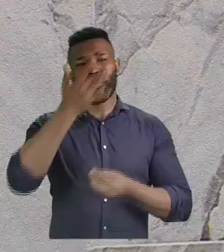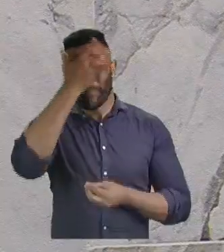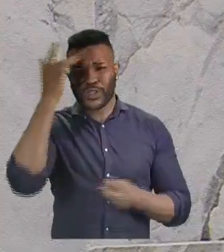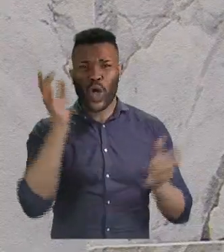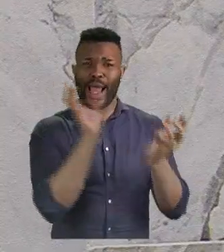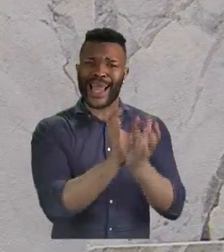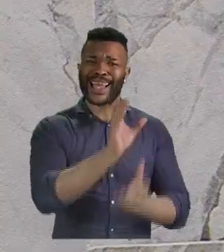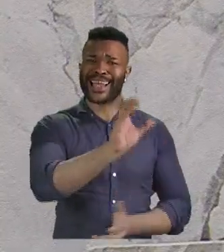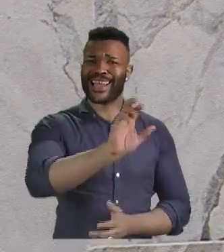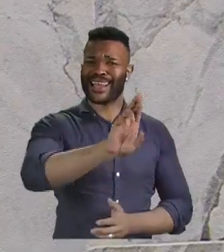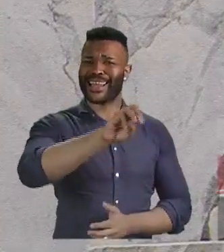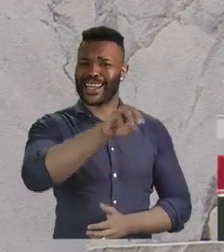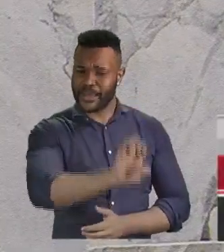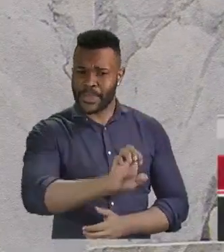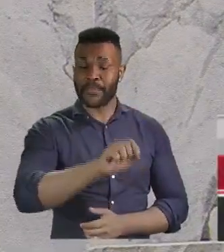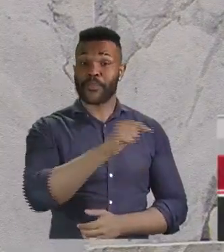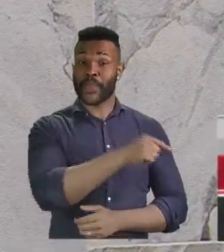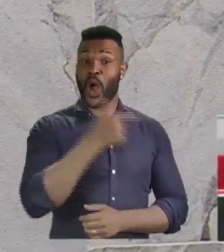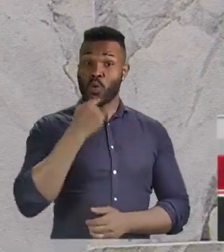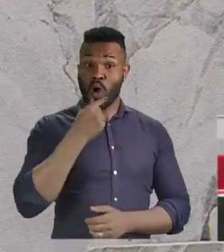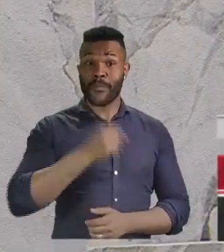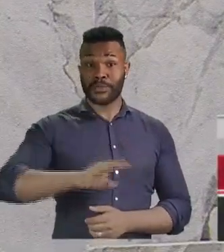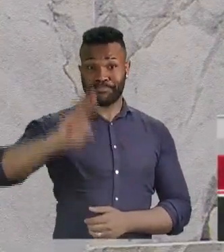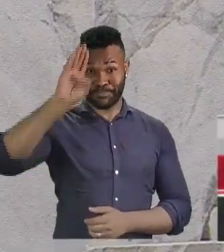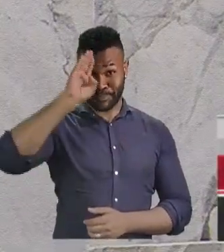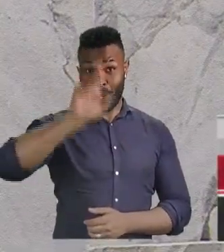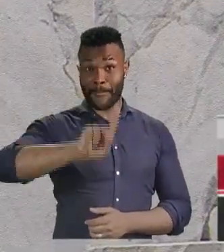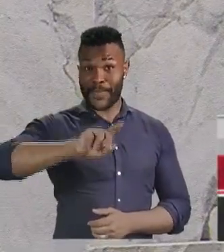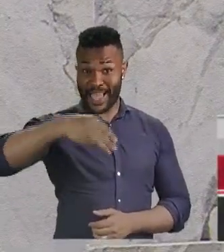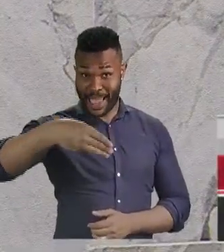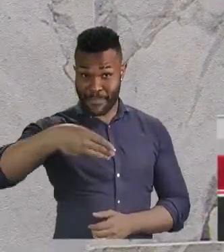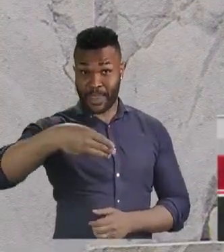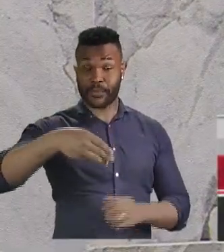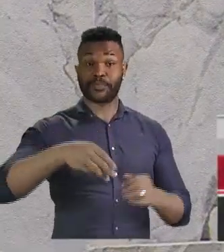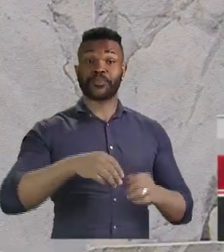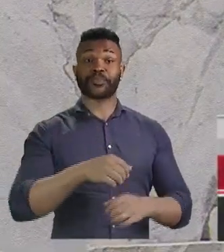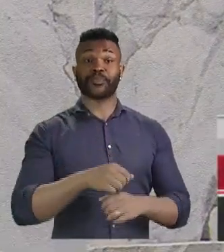criminosos. Esse cabo da Polícia Militar era o cabo